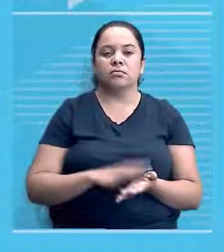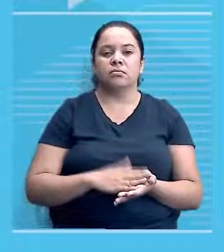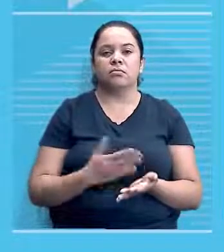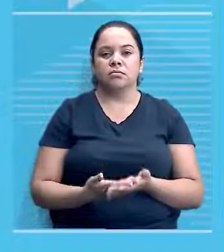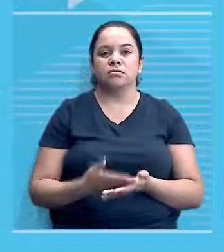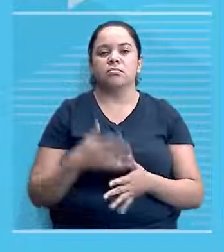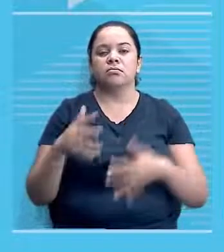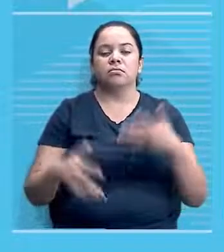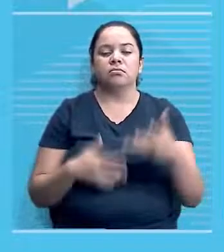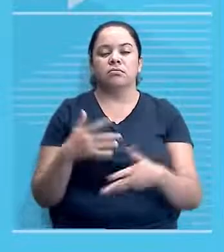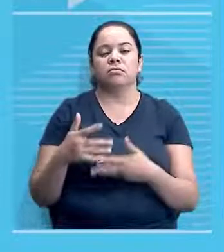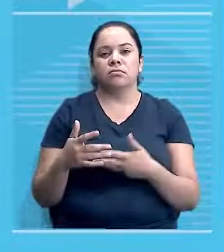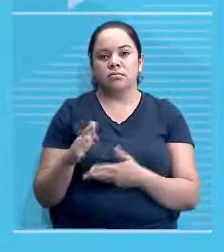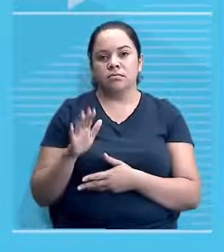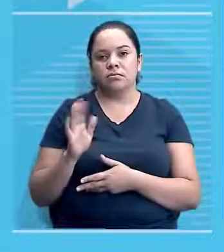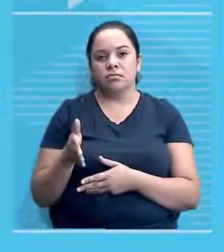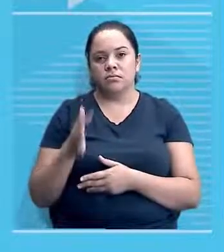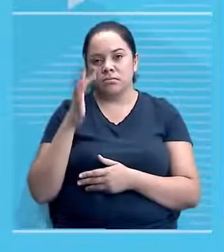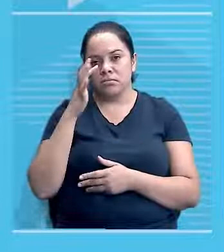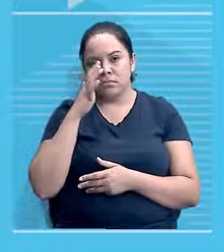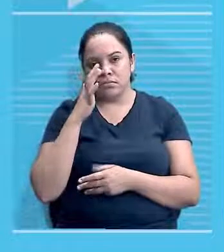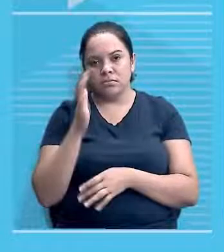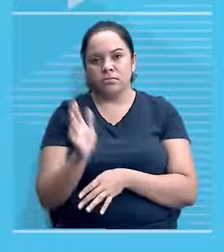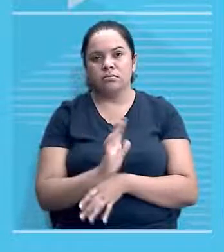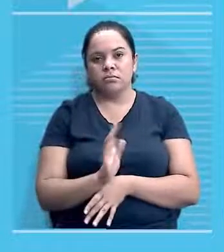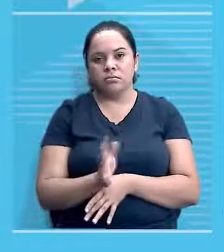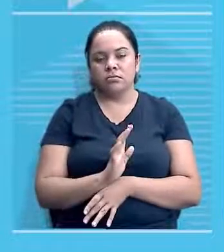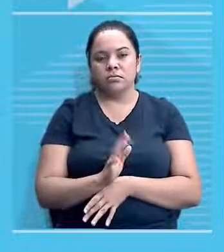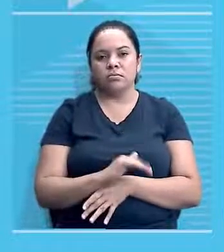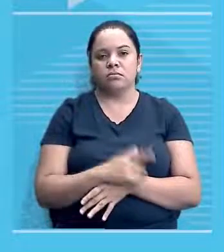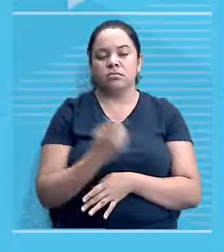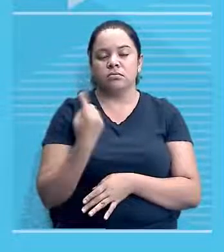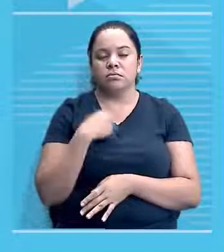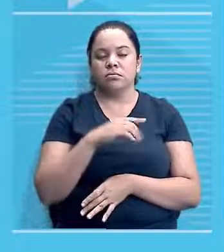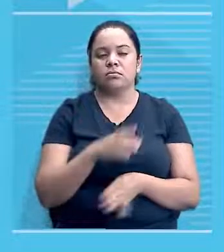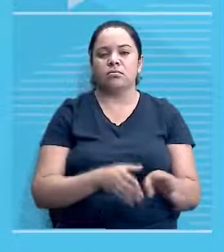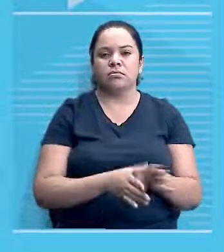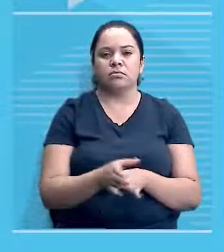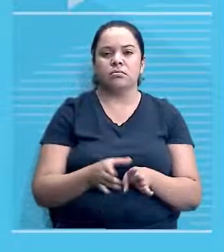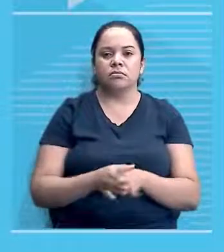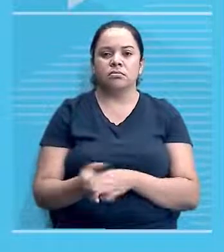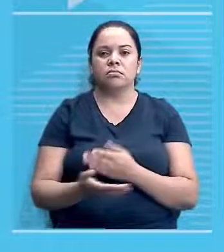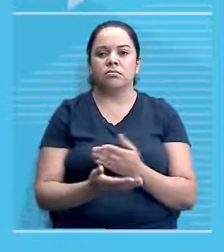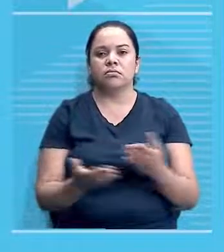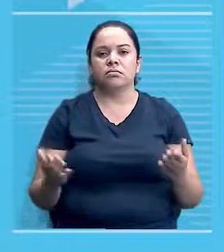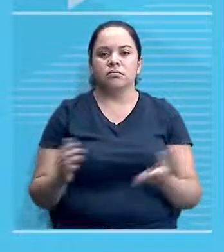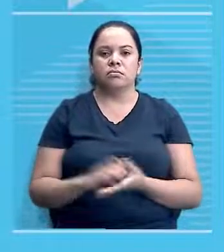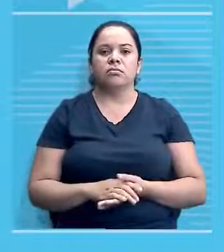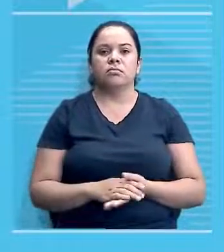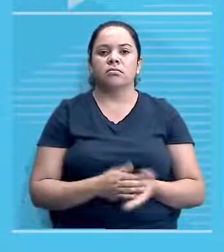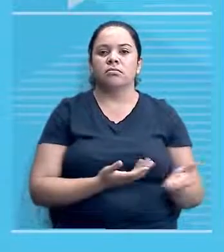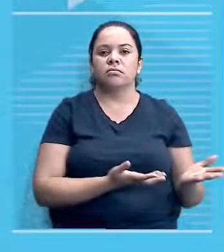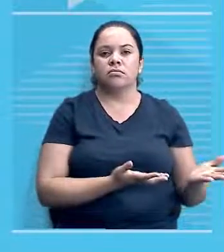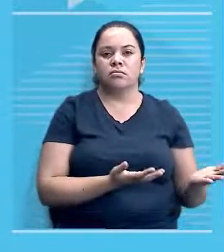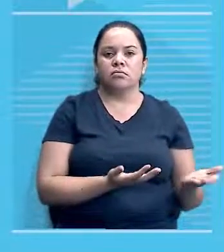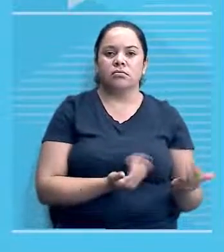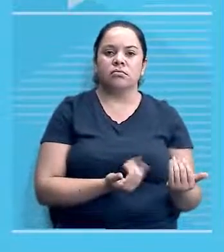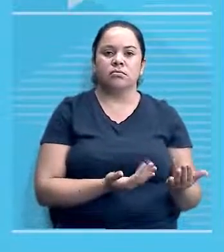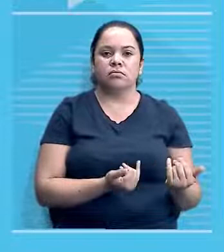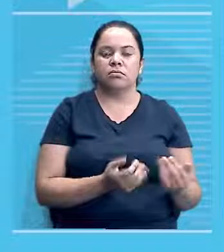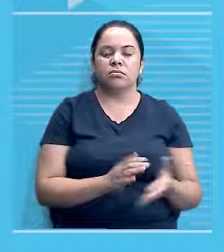o filme né a gente recomenda isso é a juventude com orientação do